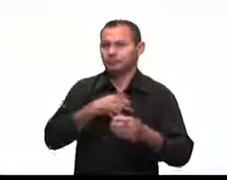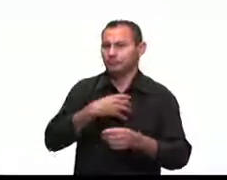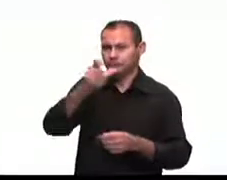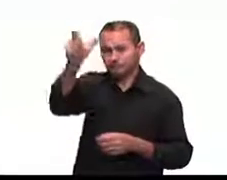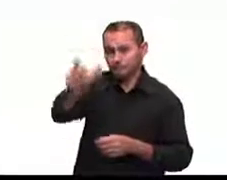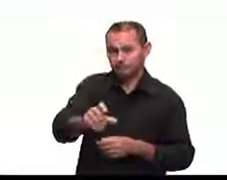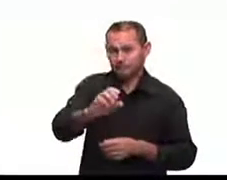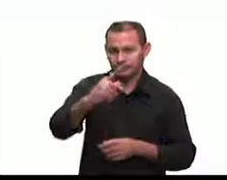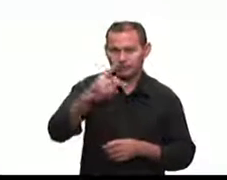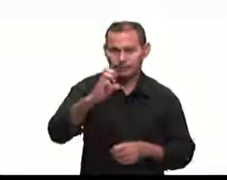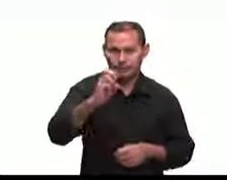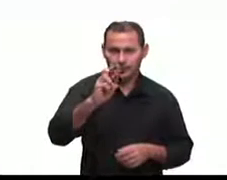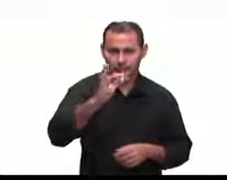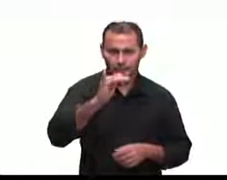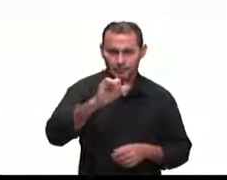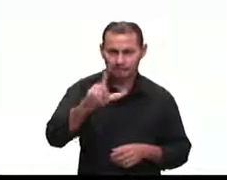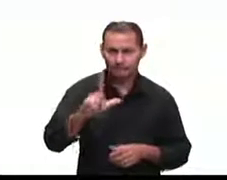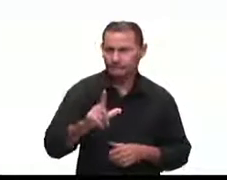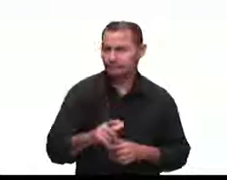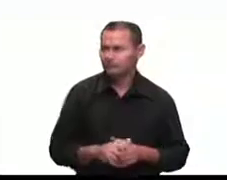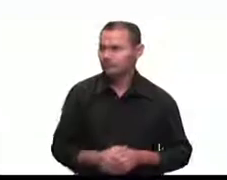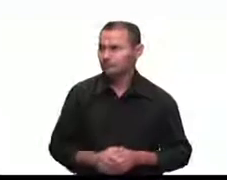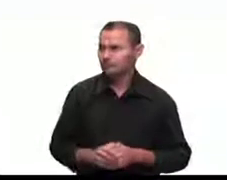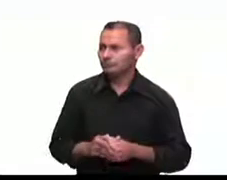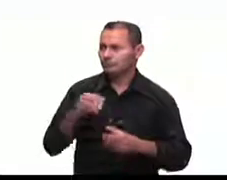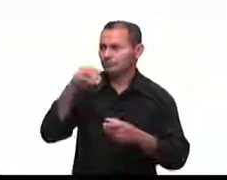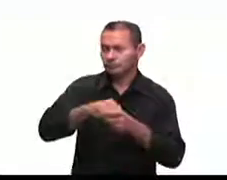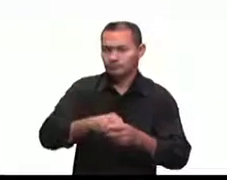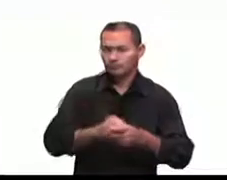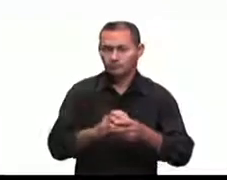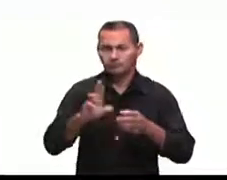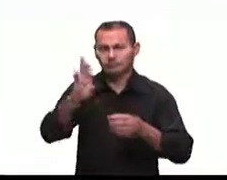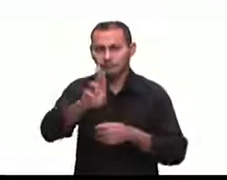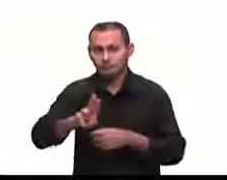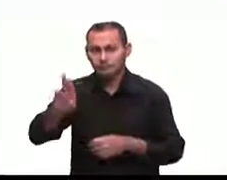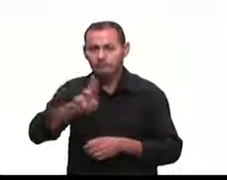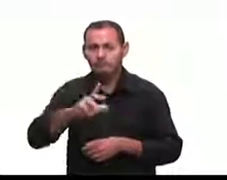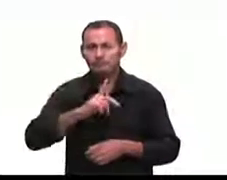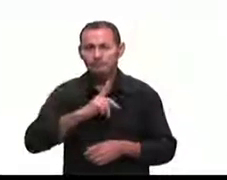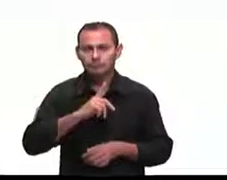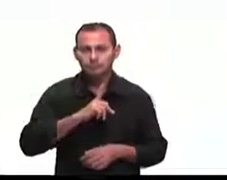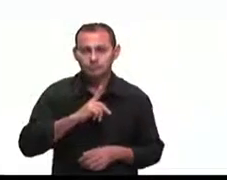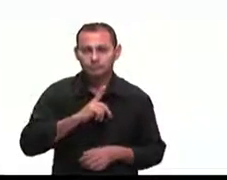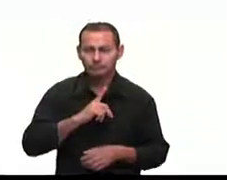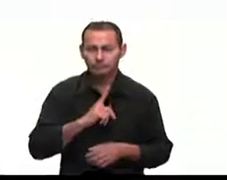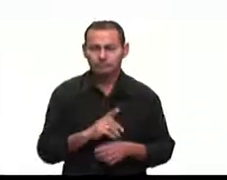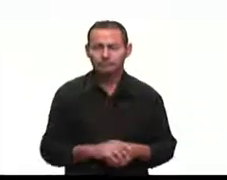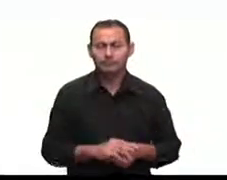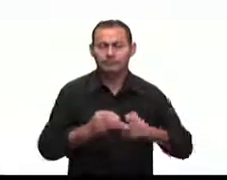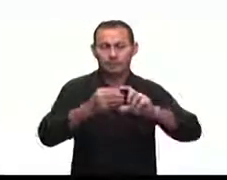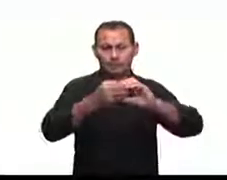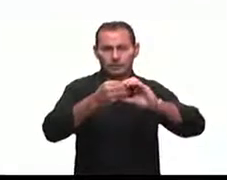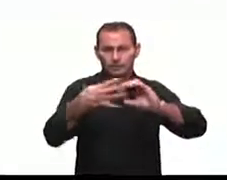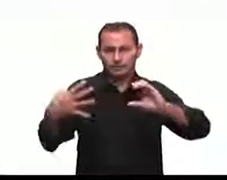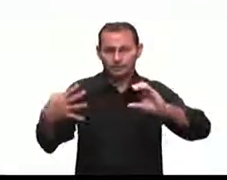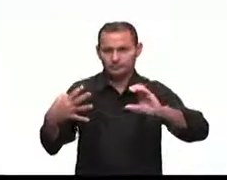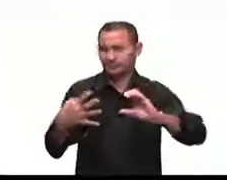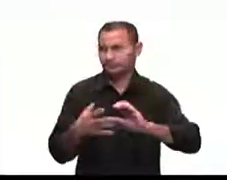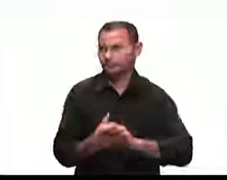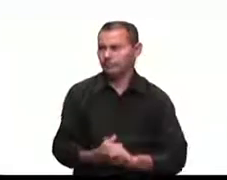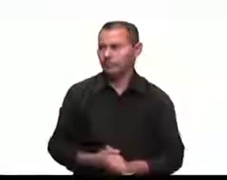perfis, tá? E dentro do perfil do consumidor existem, então,